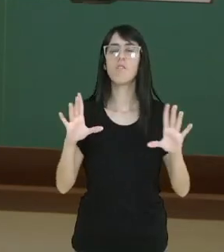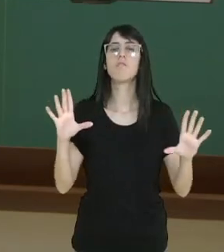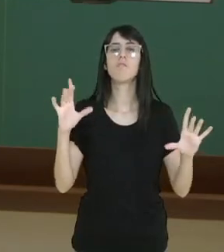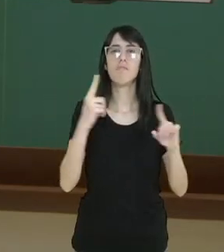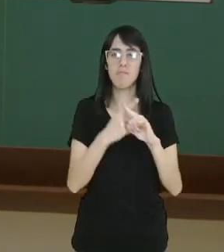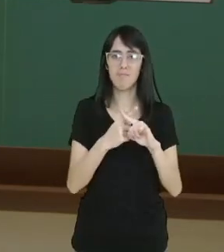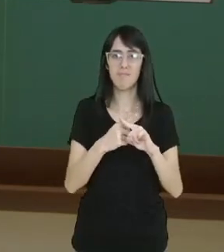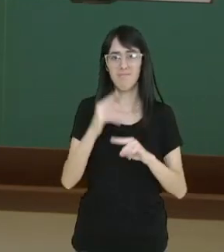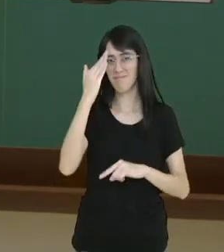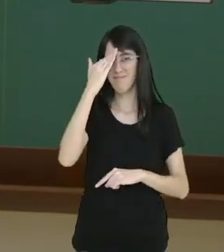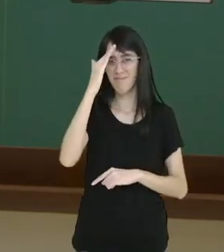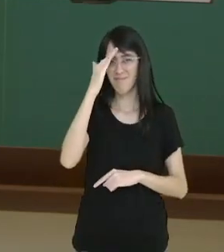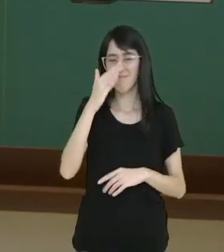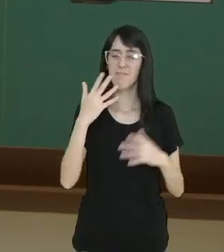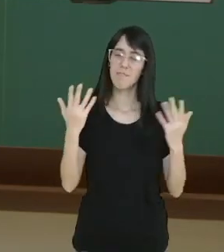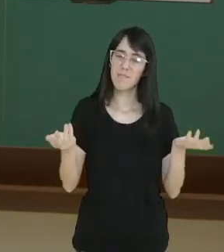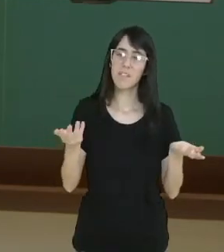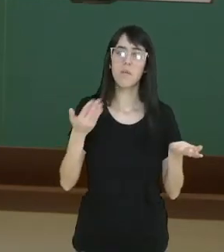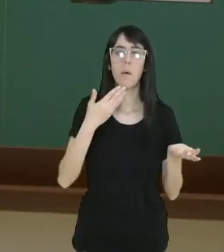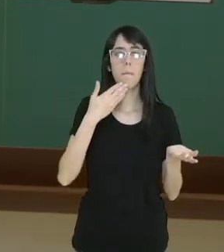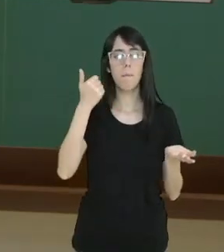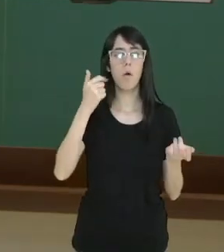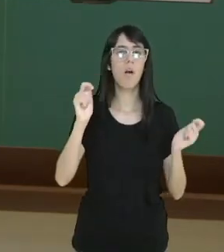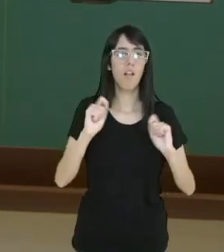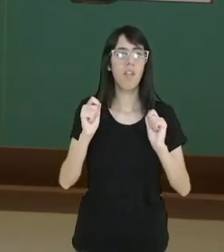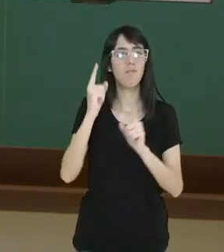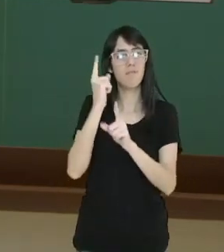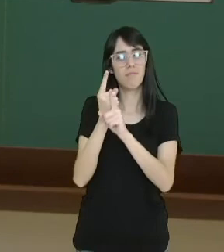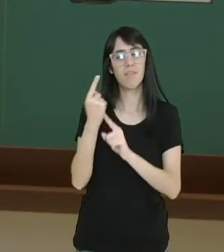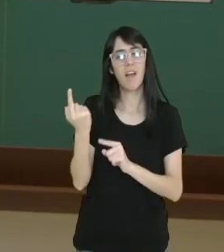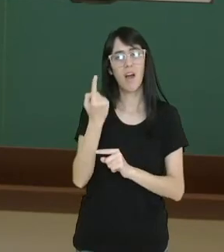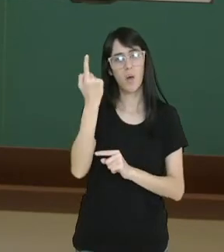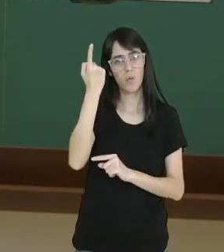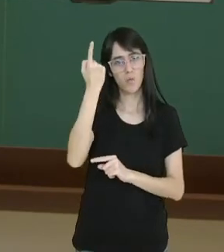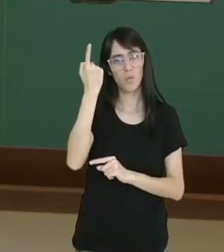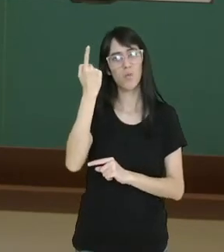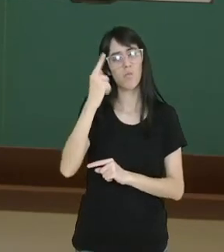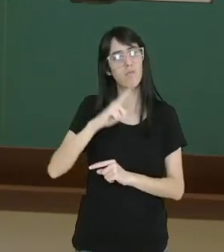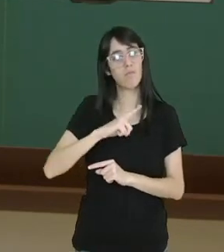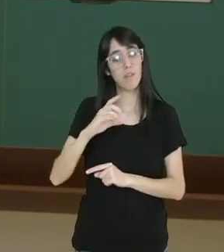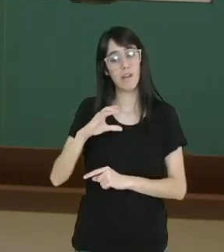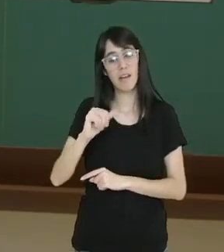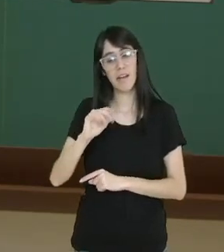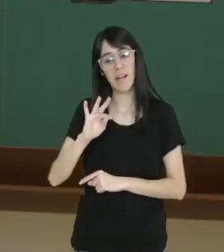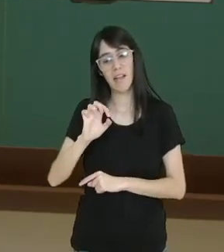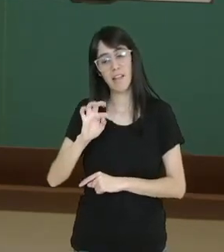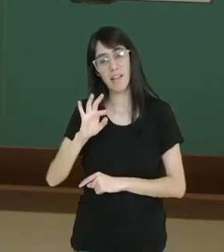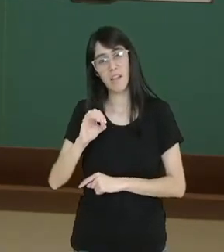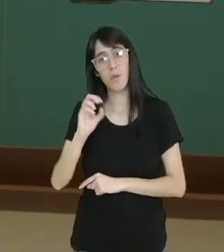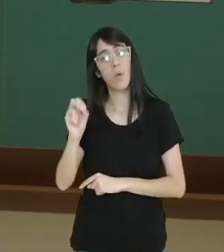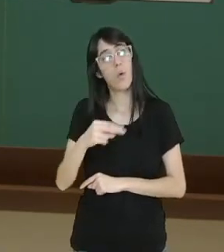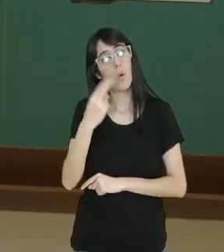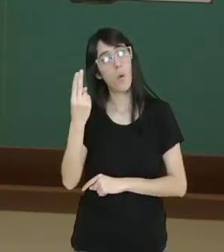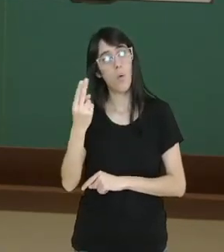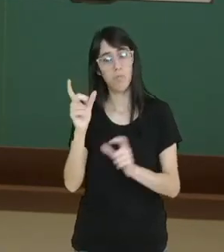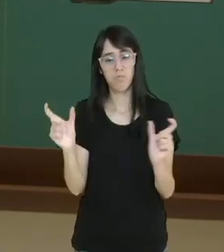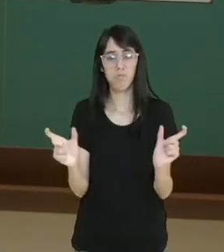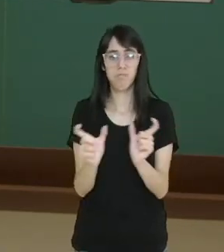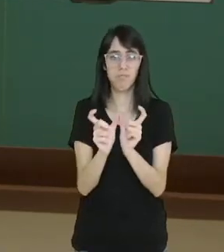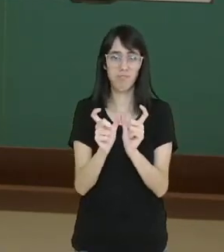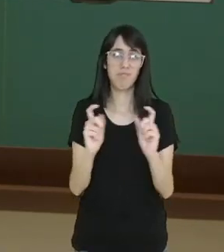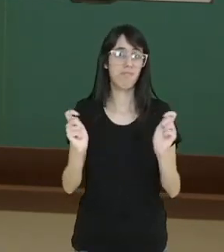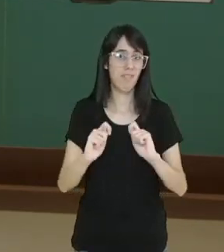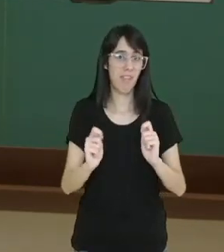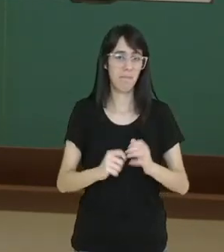Ficou fácil, né? Então eu consigo a altura tendo as projeções ou tendo os catetos e a hipotenusa também.